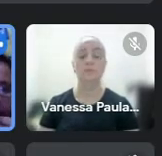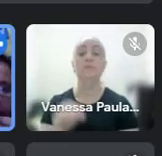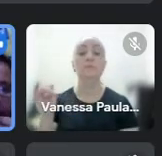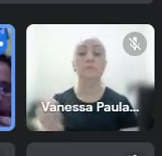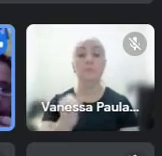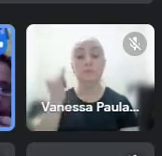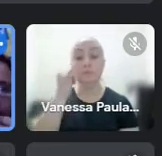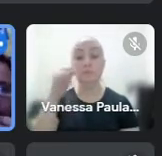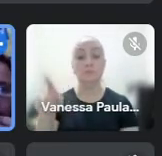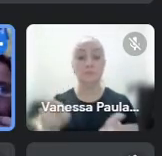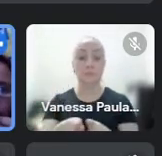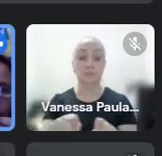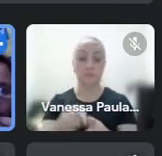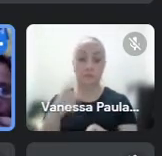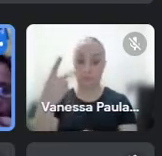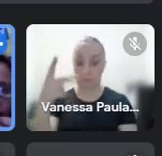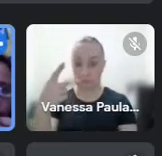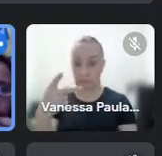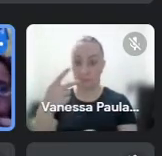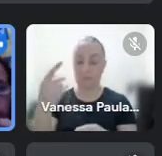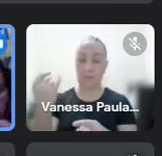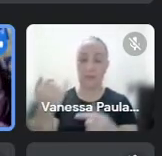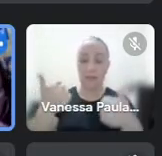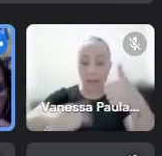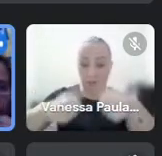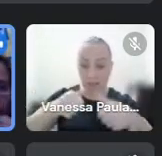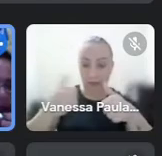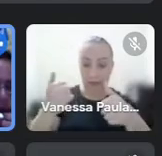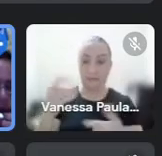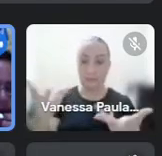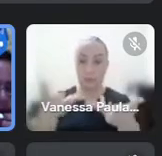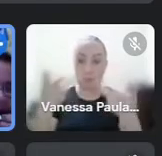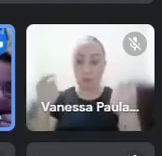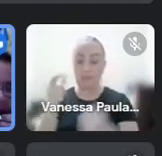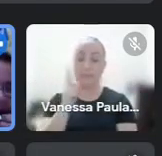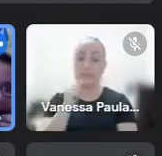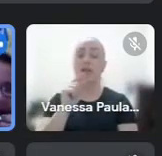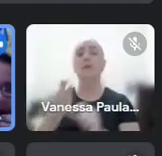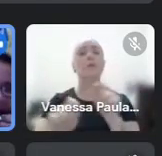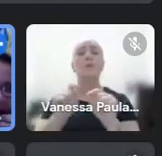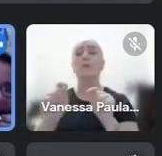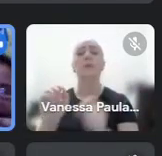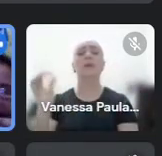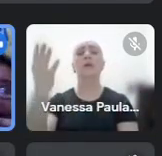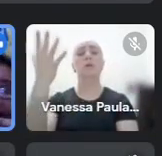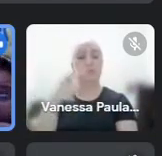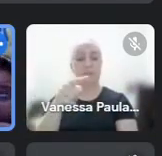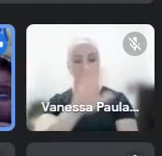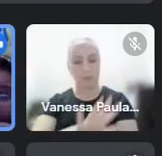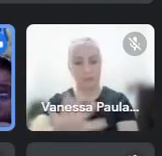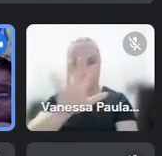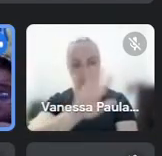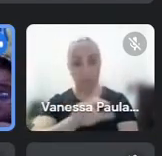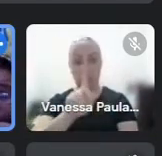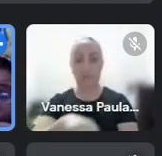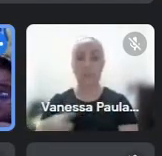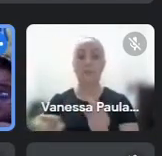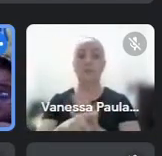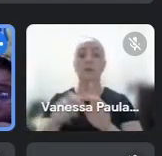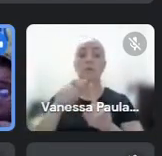Importante, tá? Essa análise da qualidade de água. O que foi que aconteceu, gente? Essa imagem é de